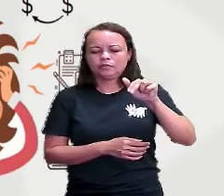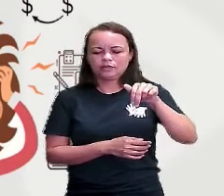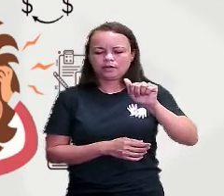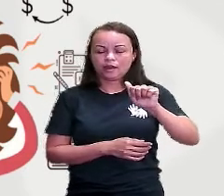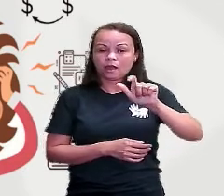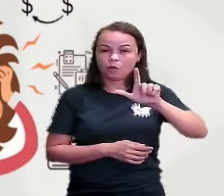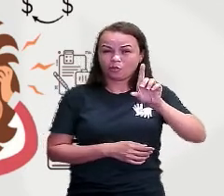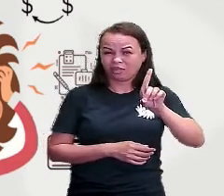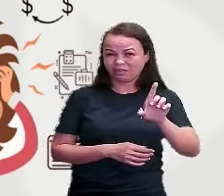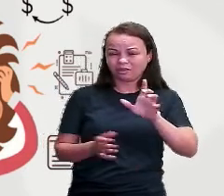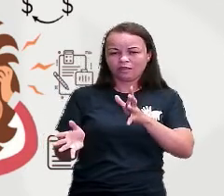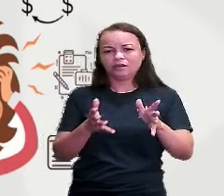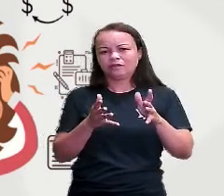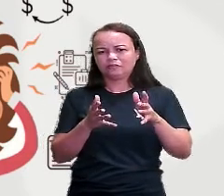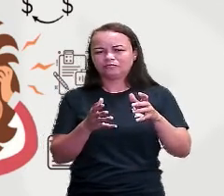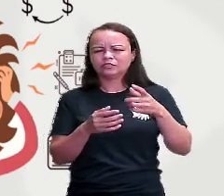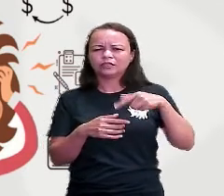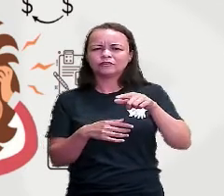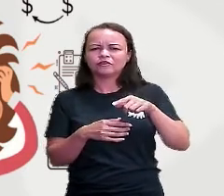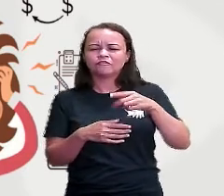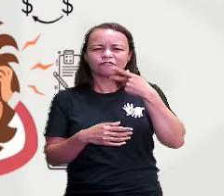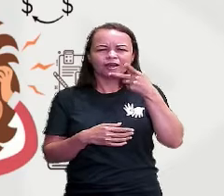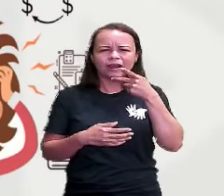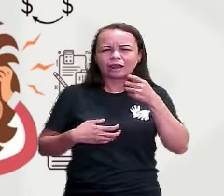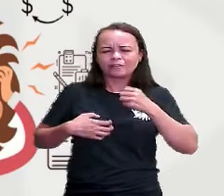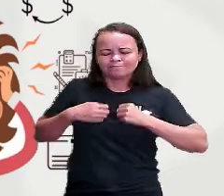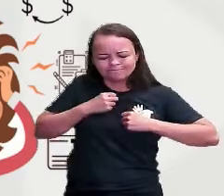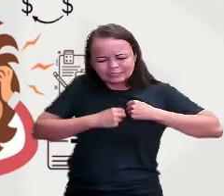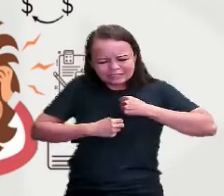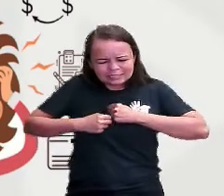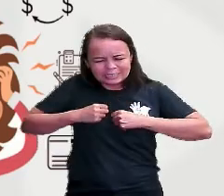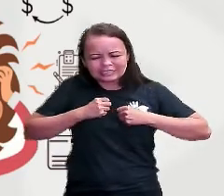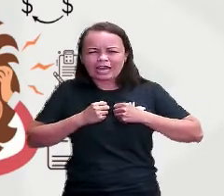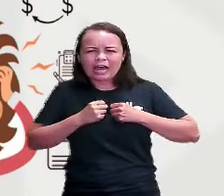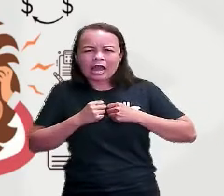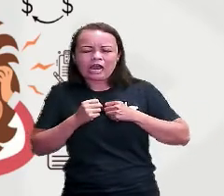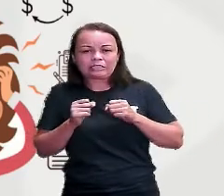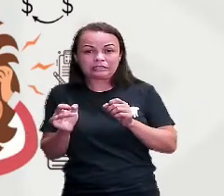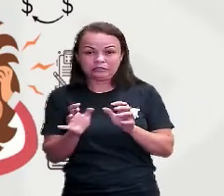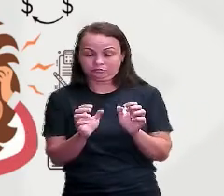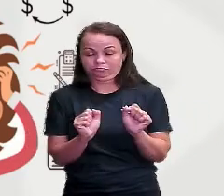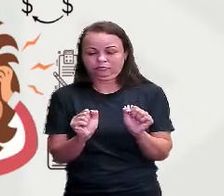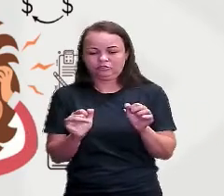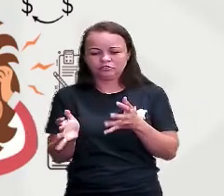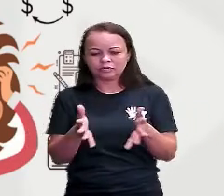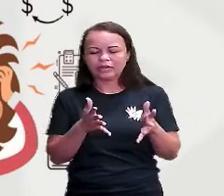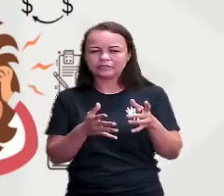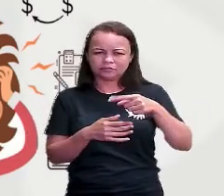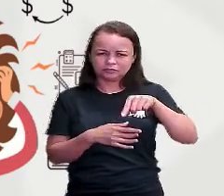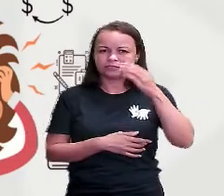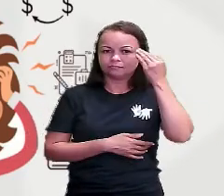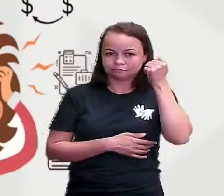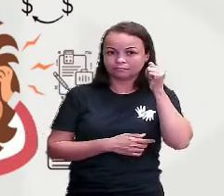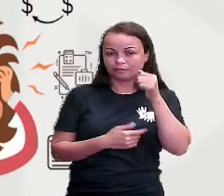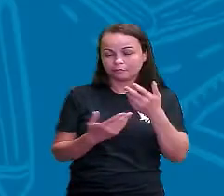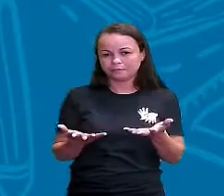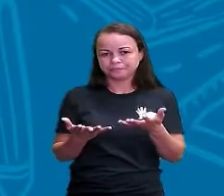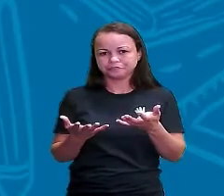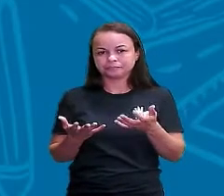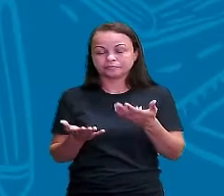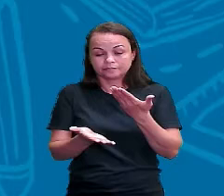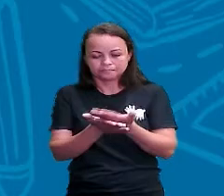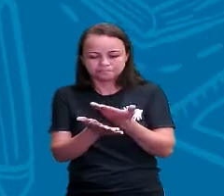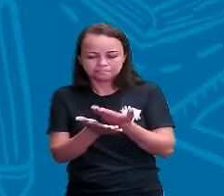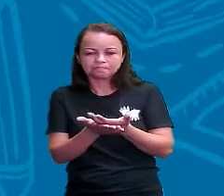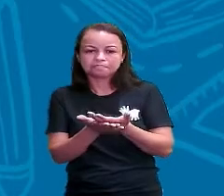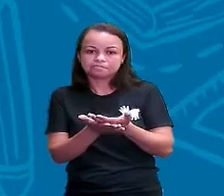Possivelmente sim. Quem aqui já ouviu falar de ansiedade, de estresse? Então, volta aqui comigo, produção. Então, a nossa aula de